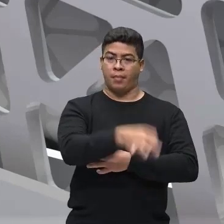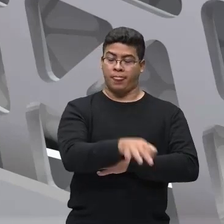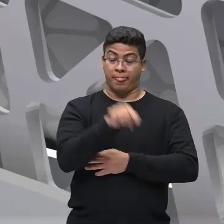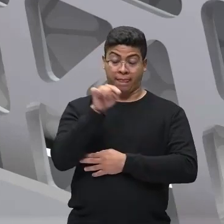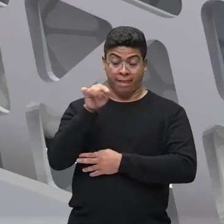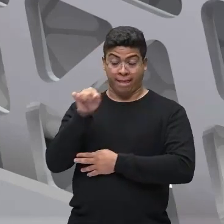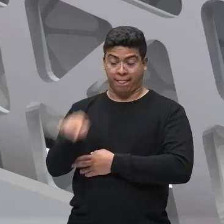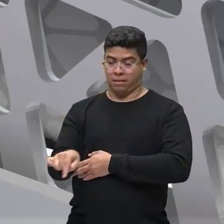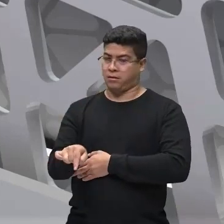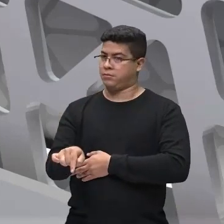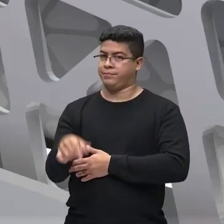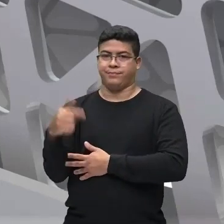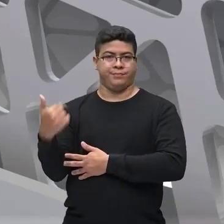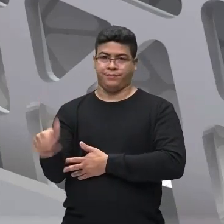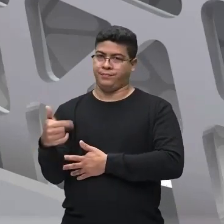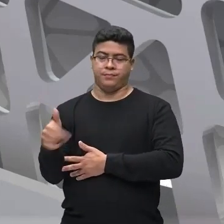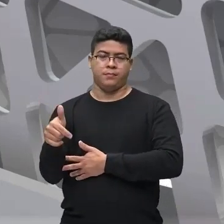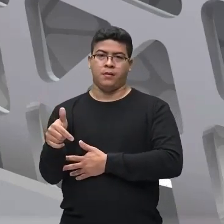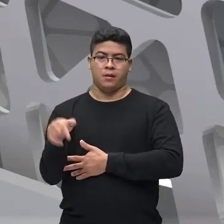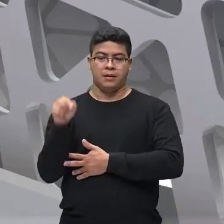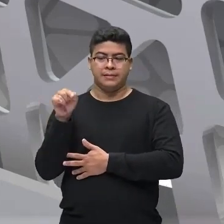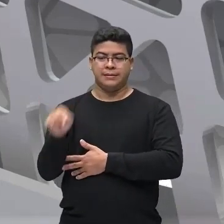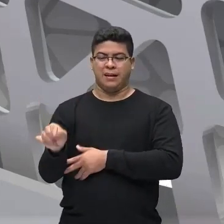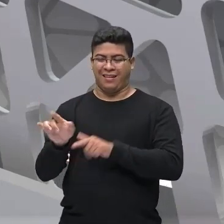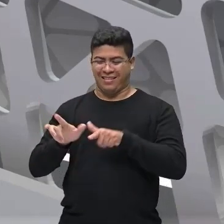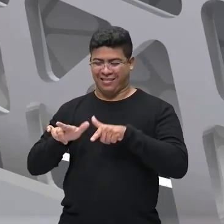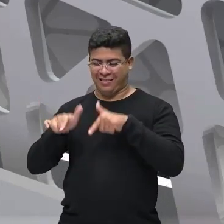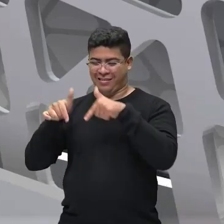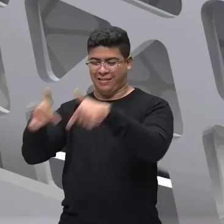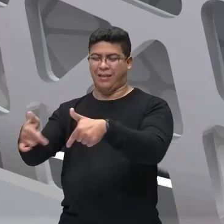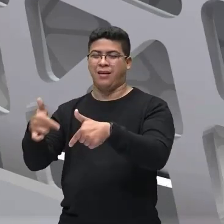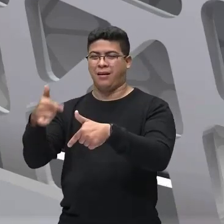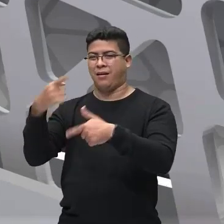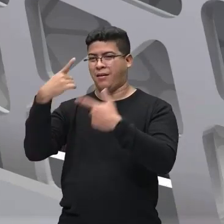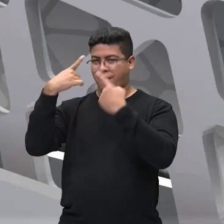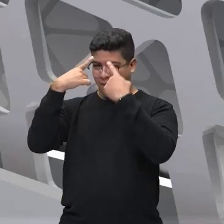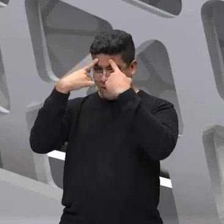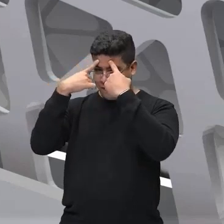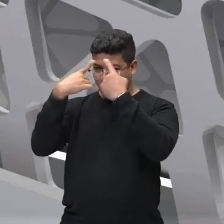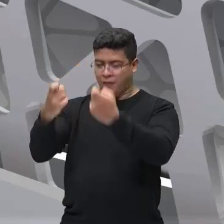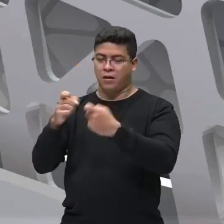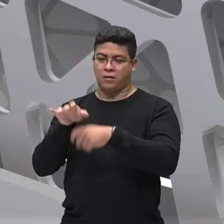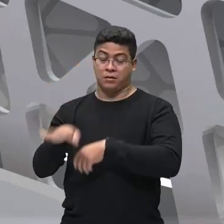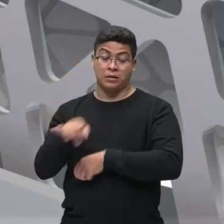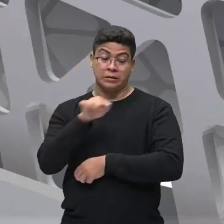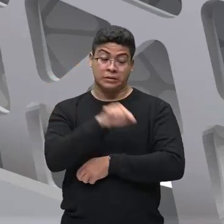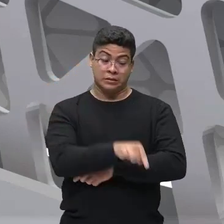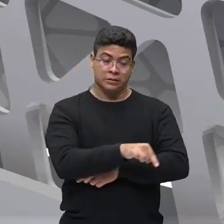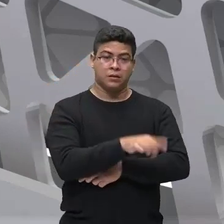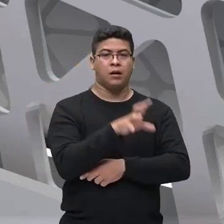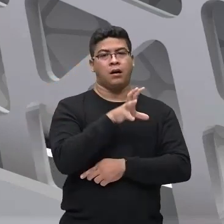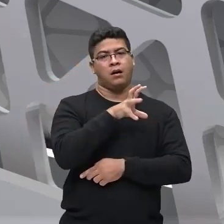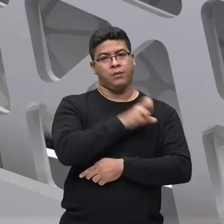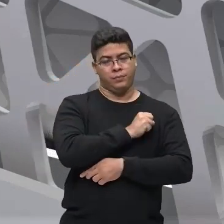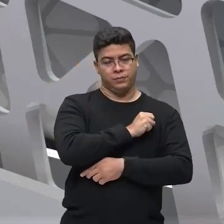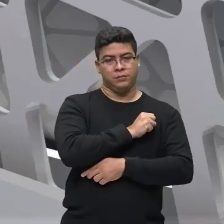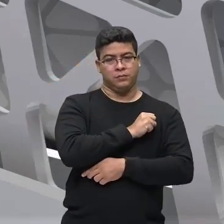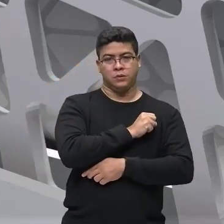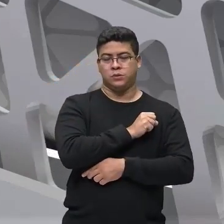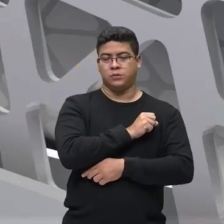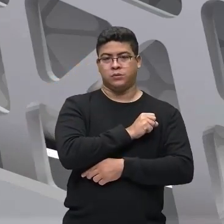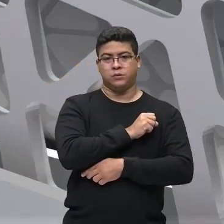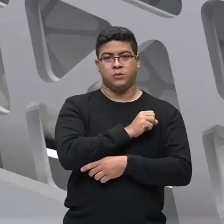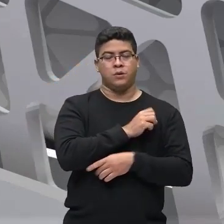um islamismo que prega o amor. E esse sheik, por favor, a cartela anterior,